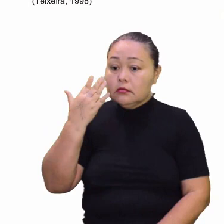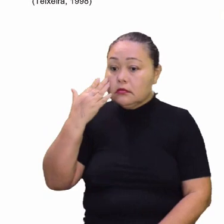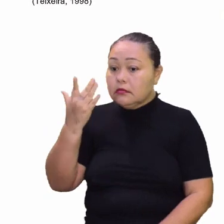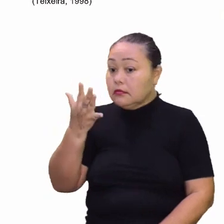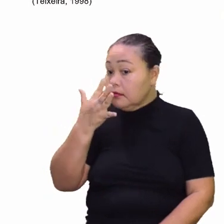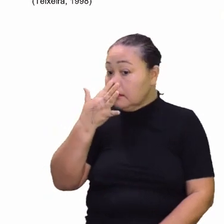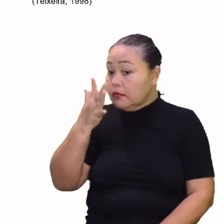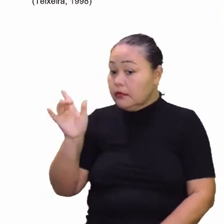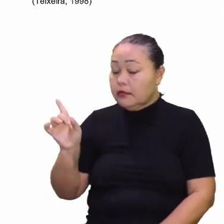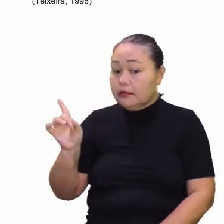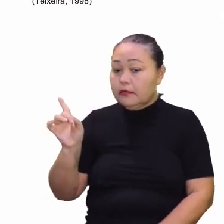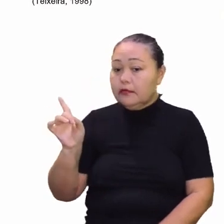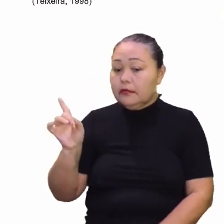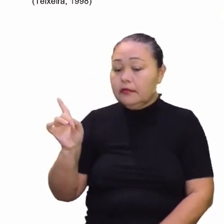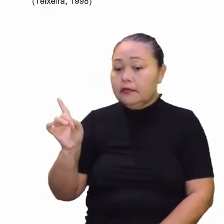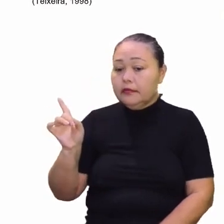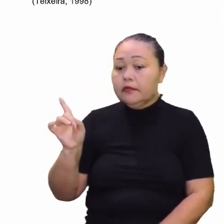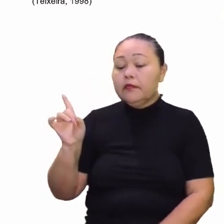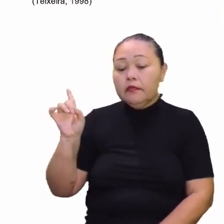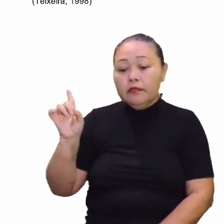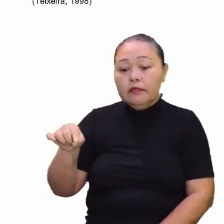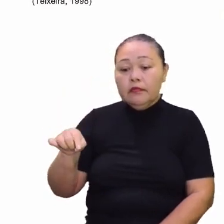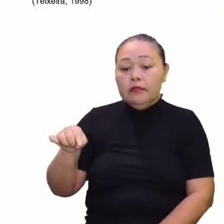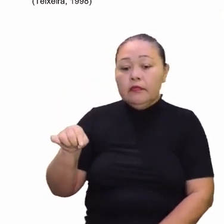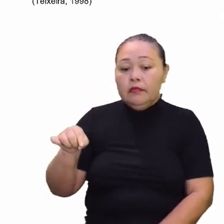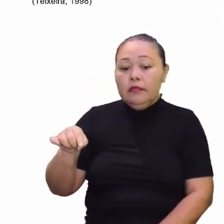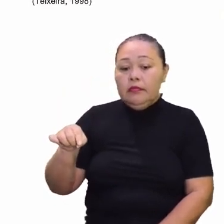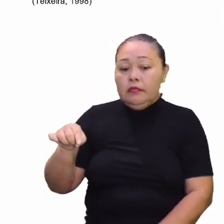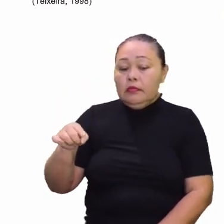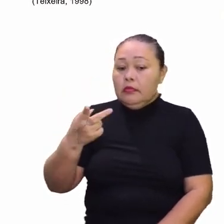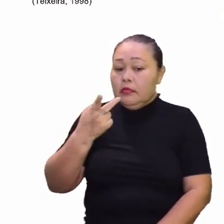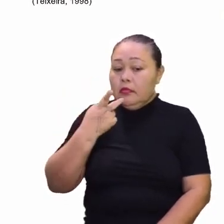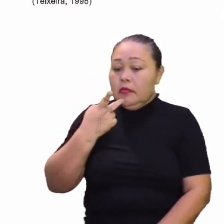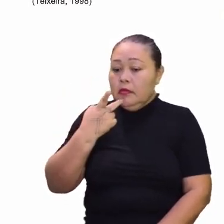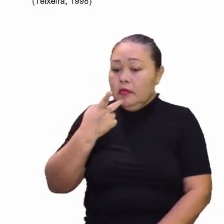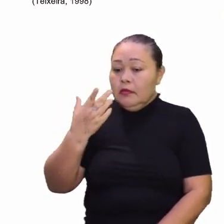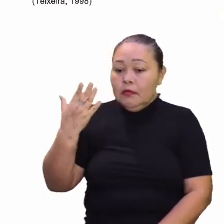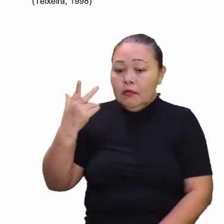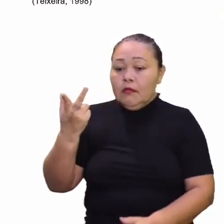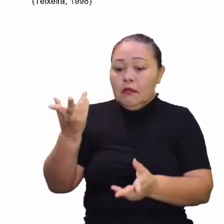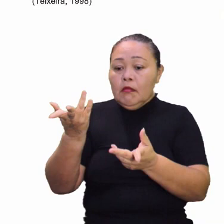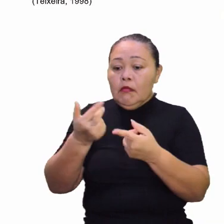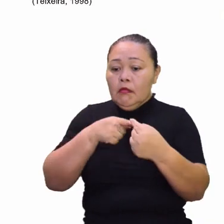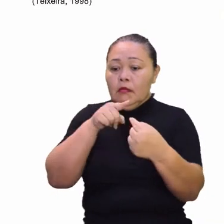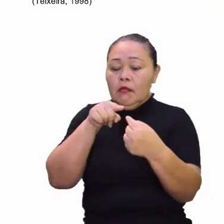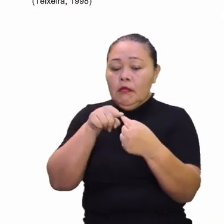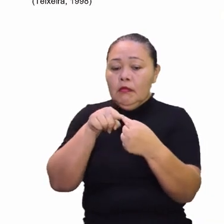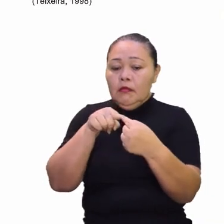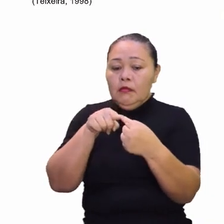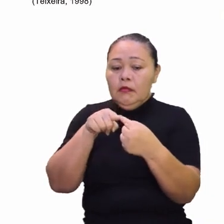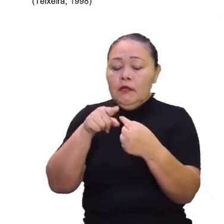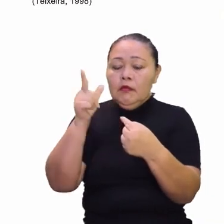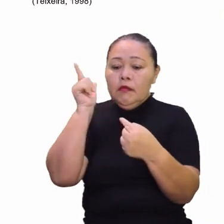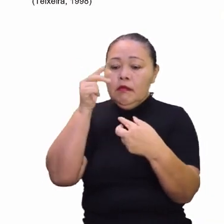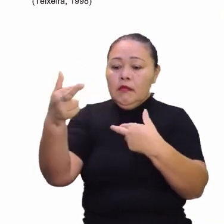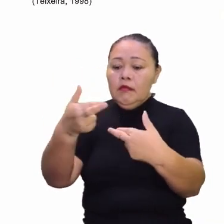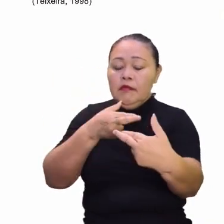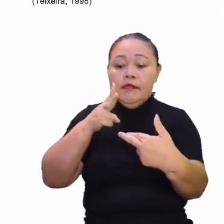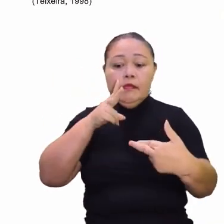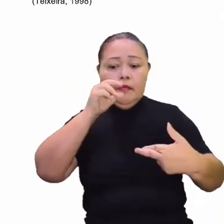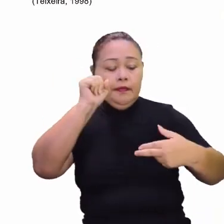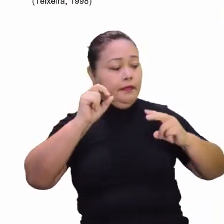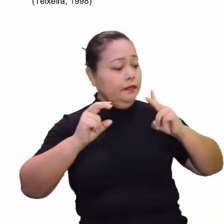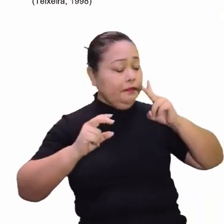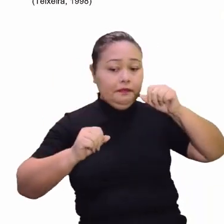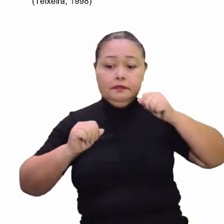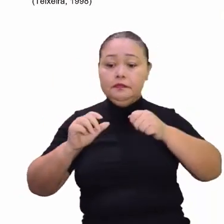pode observar que isso era, como a gente falou lá na habilidade, a gente está falando de relação de poder.